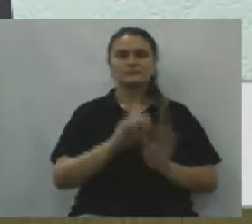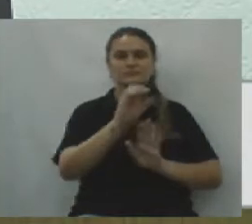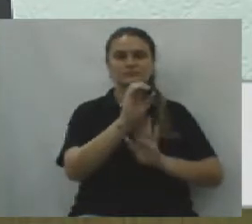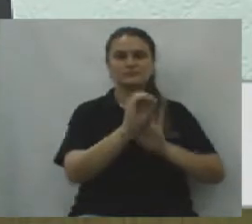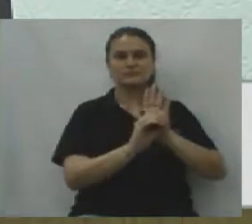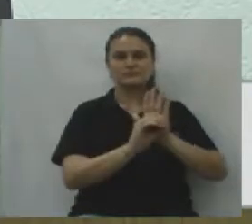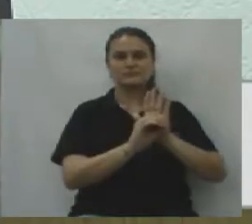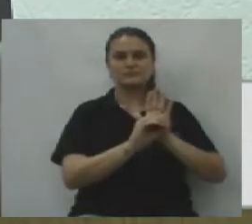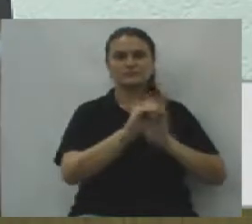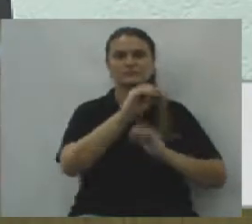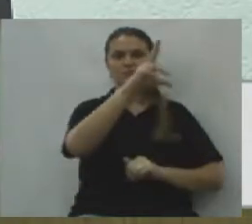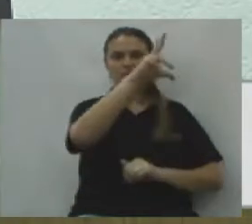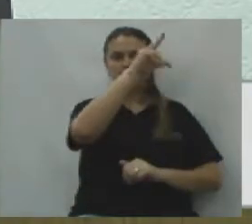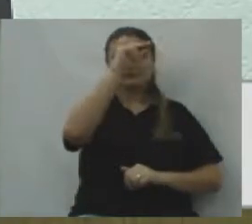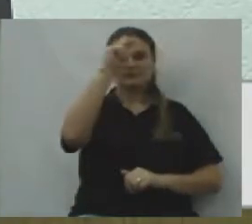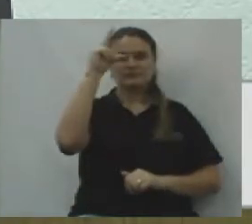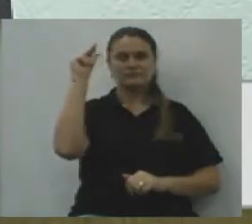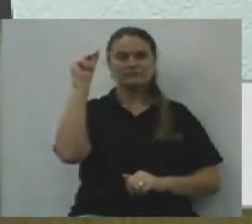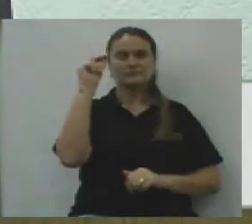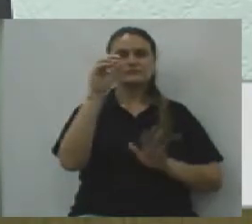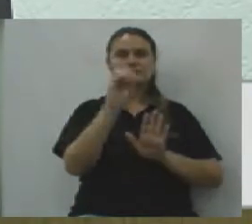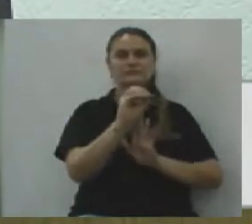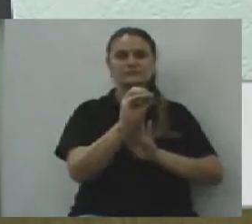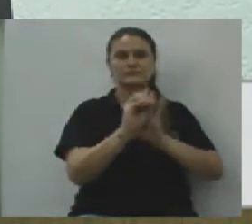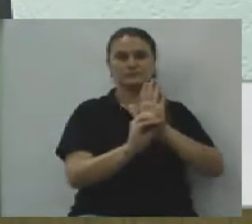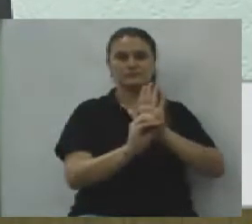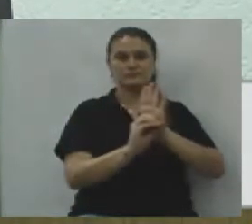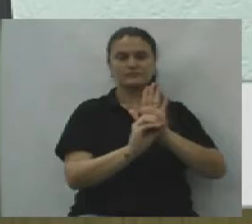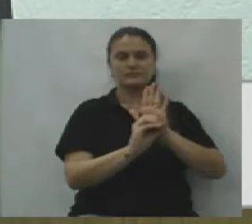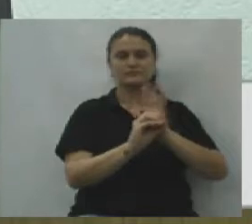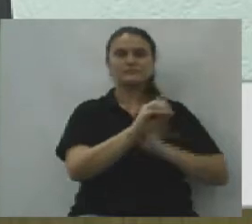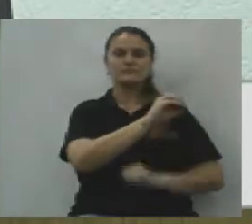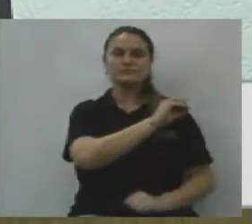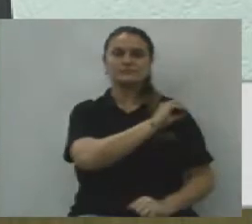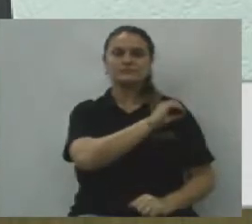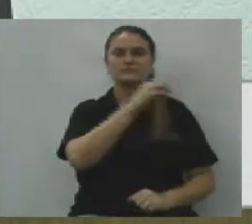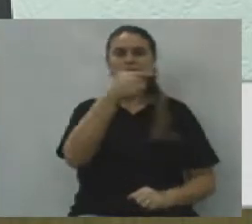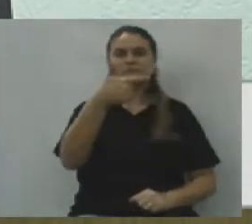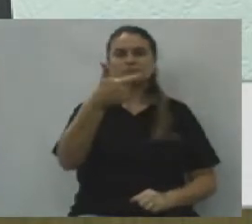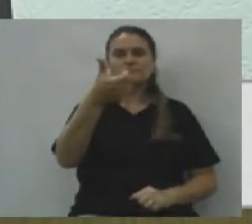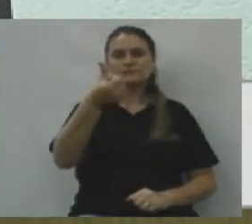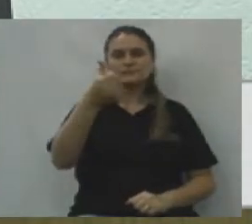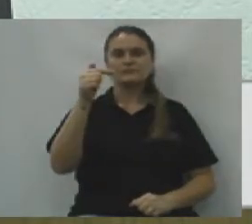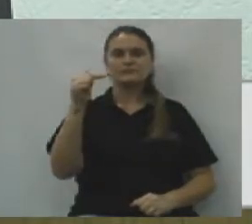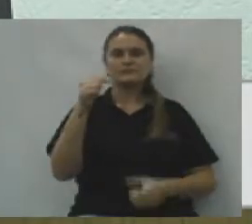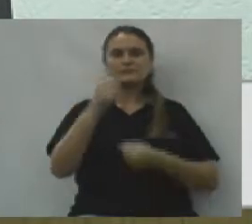Ofícios do Executivo. O ofício número